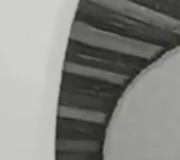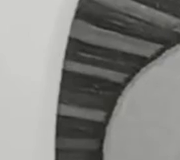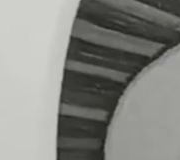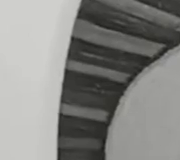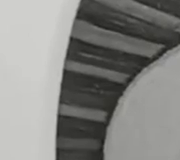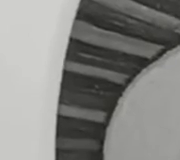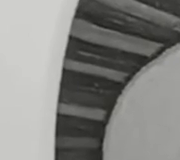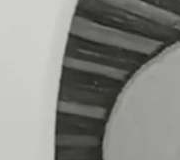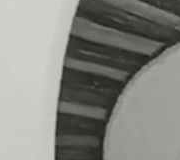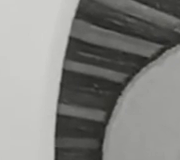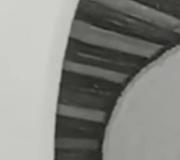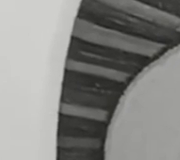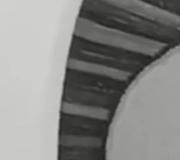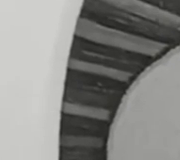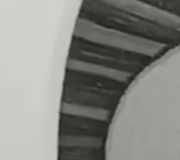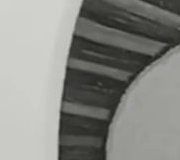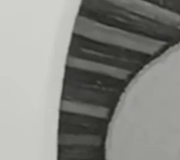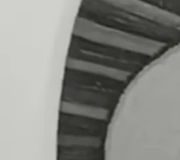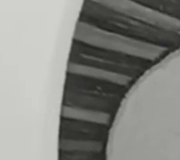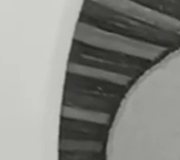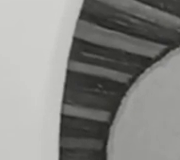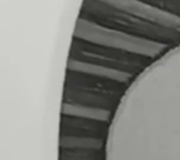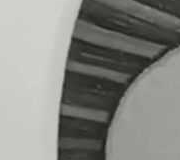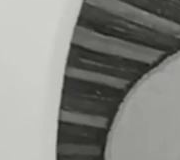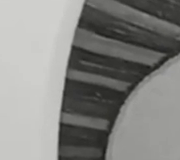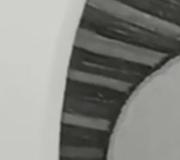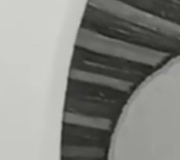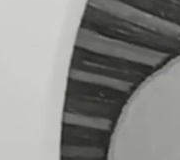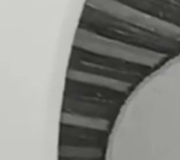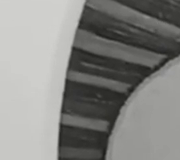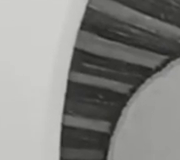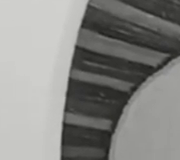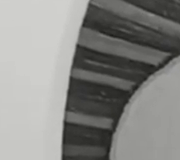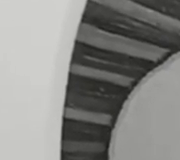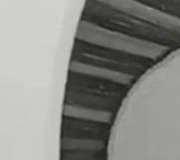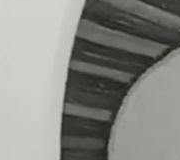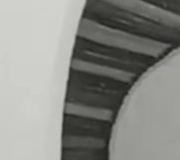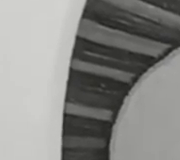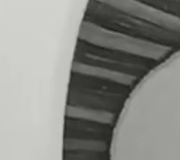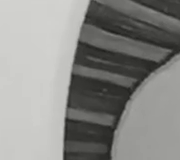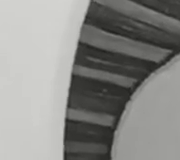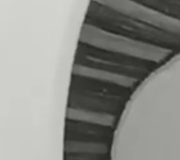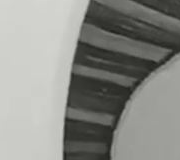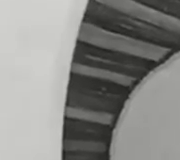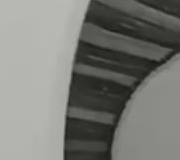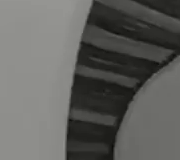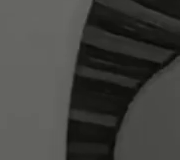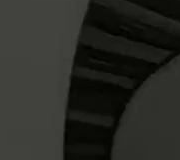perfecto distingo